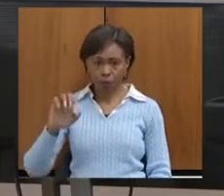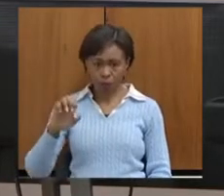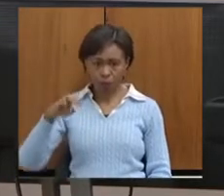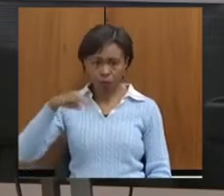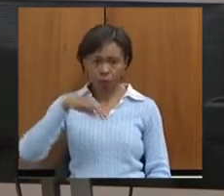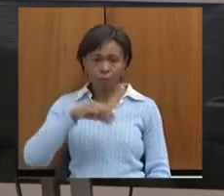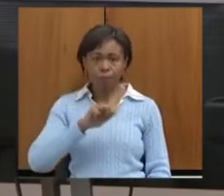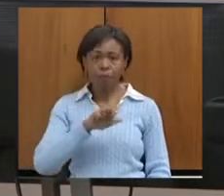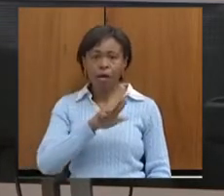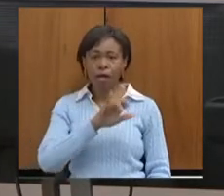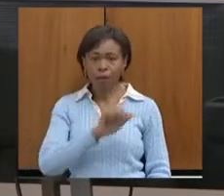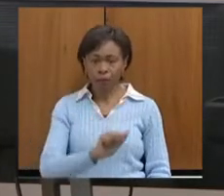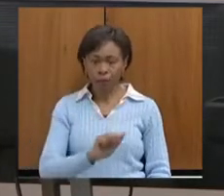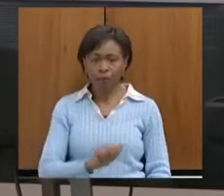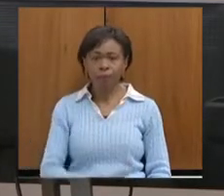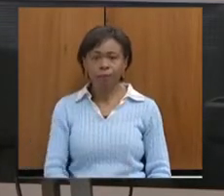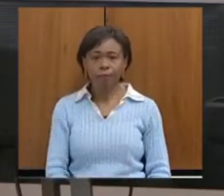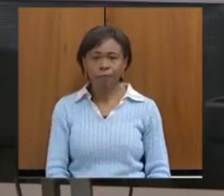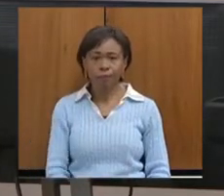oi